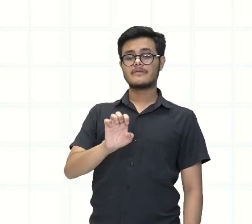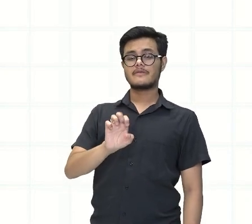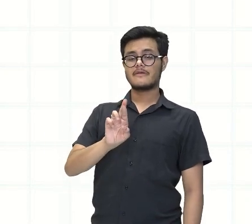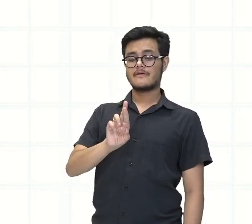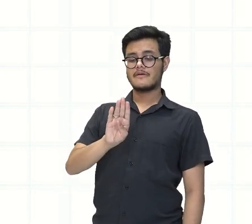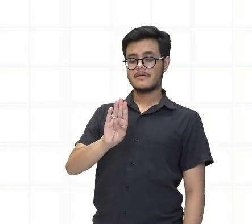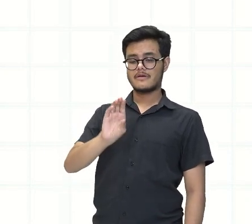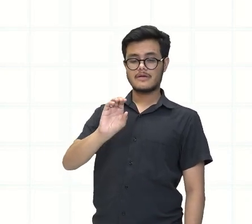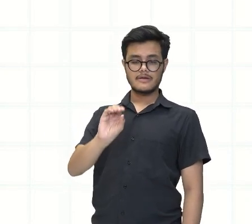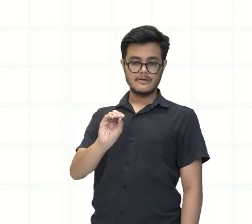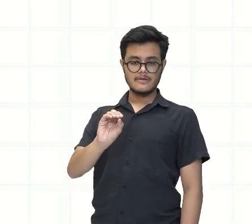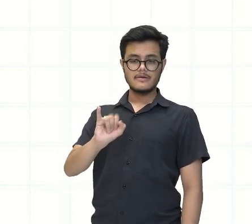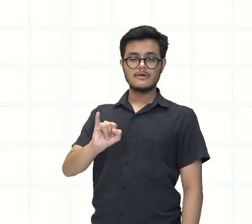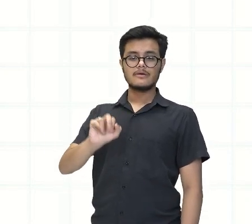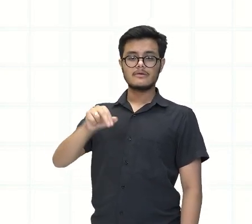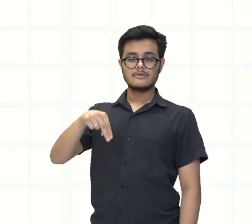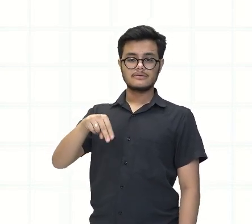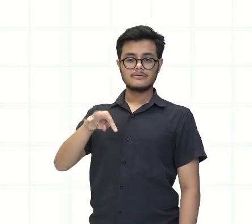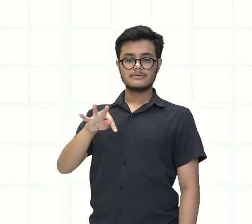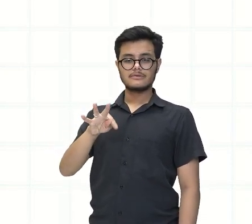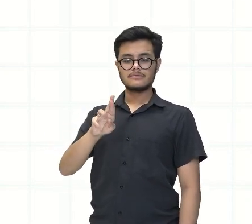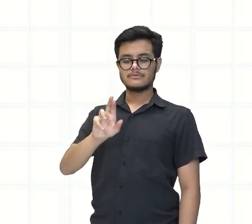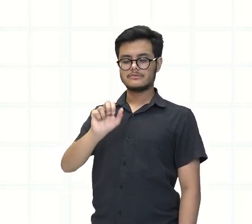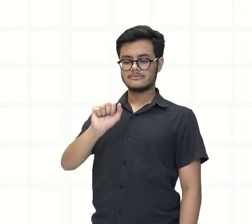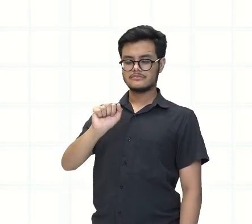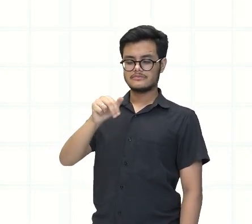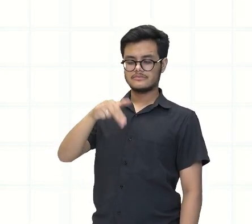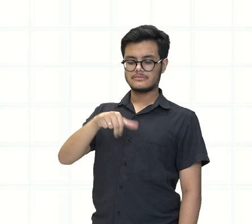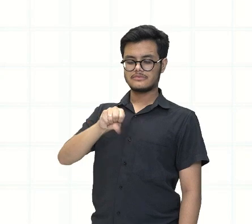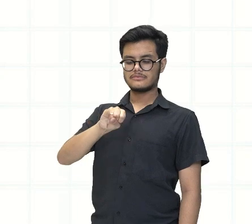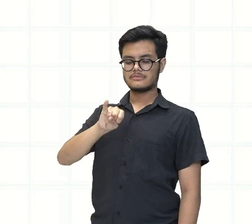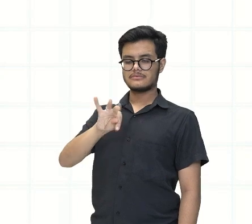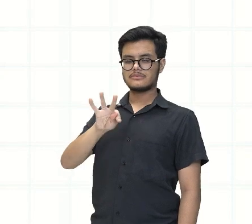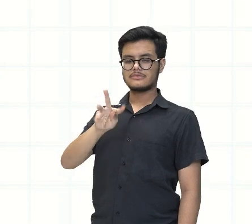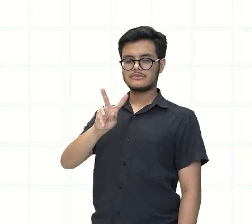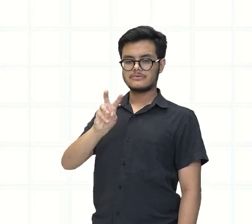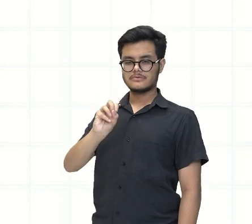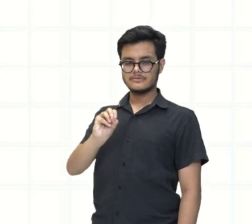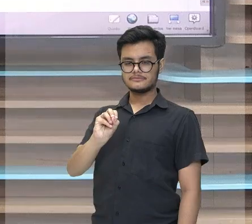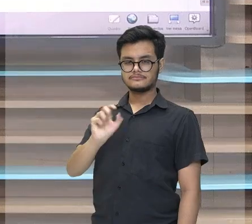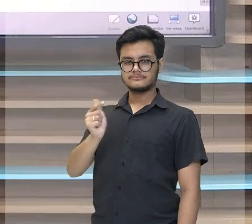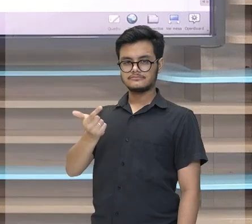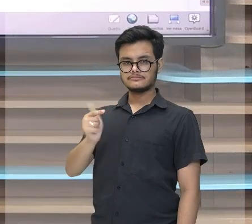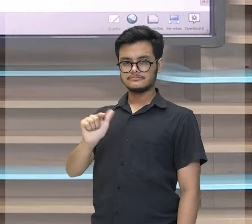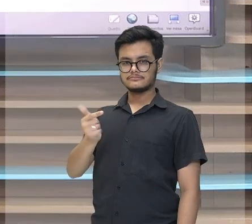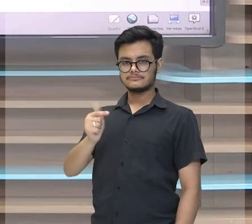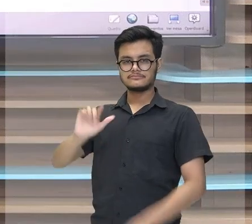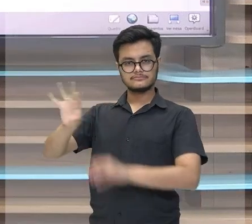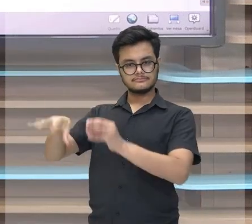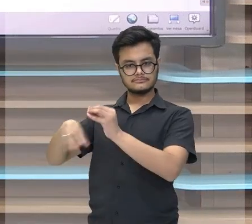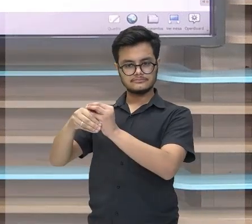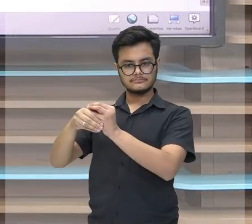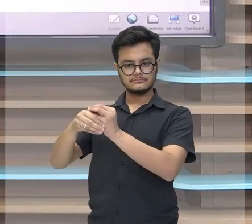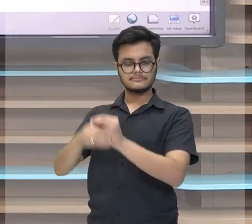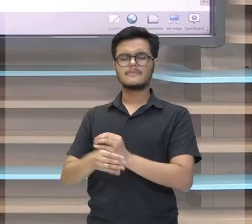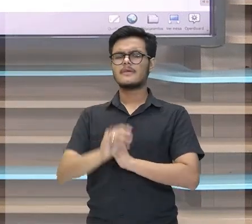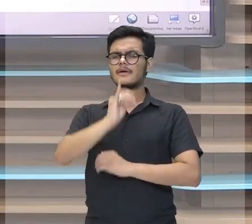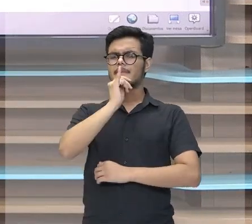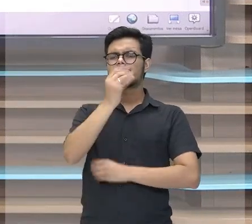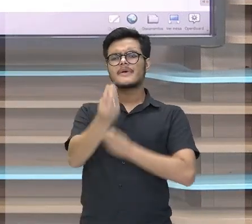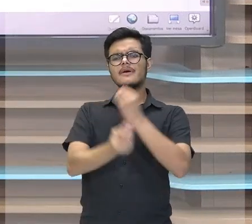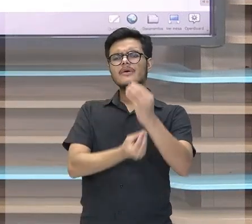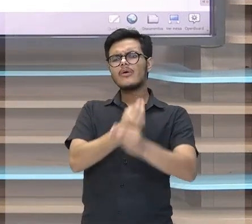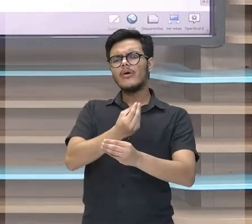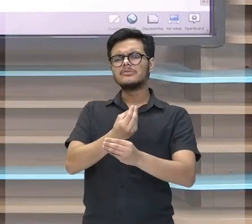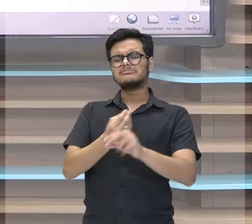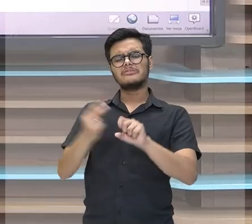intransitivo. Ele não pede complementação. Mas, professora, neste caso, nesse tipo de verbo, o que vai acontecer então?